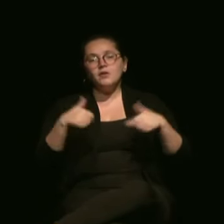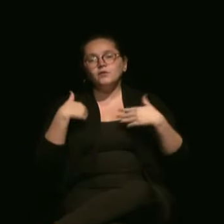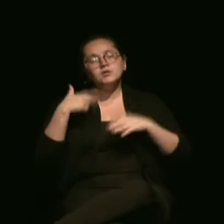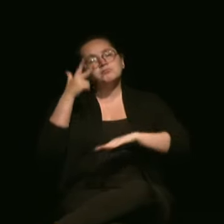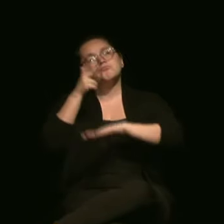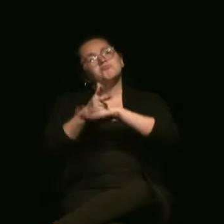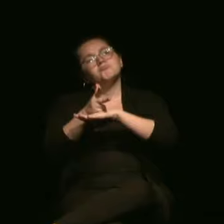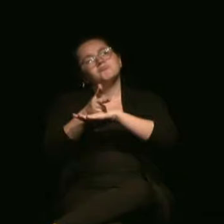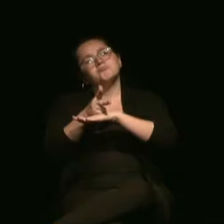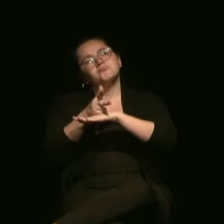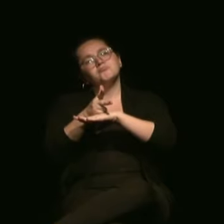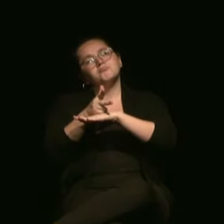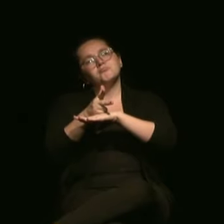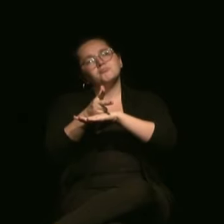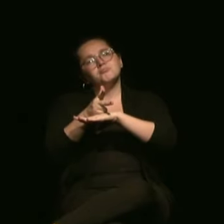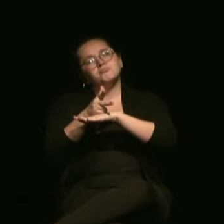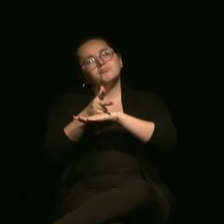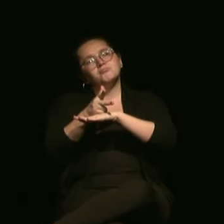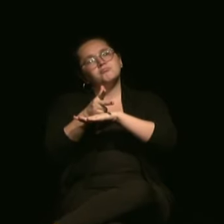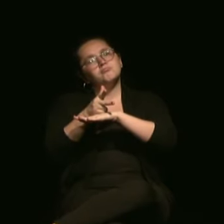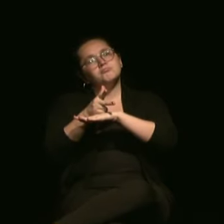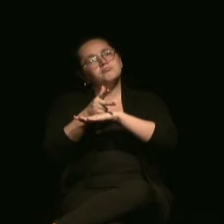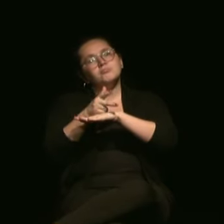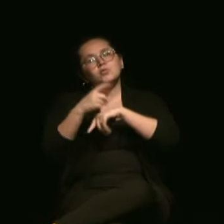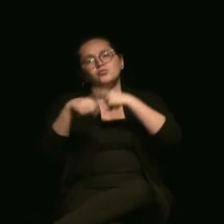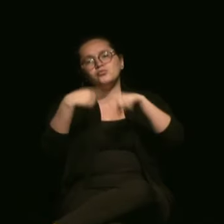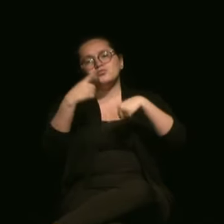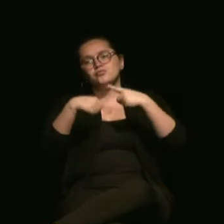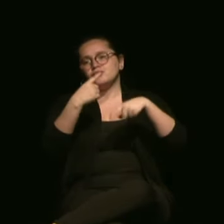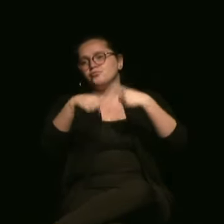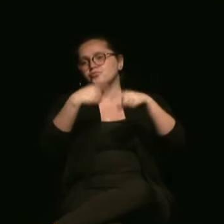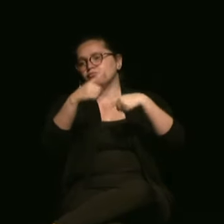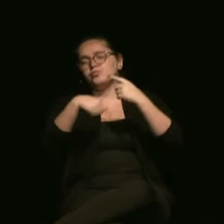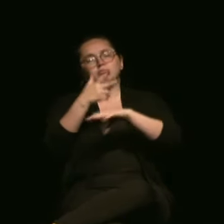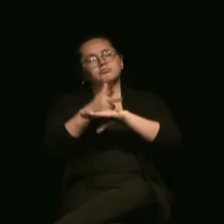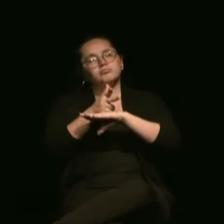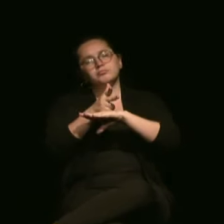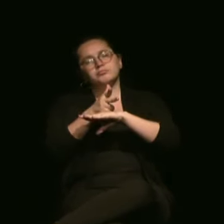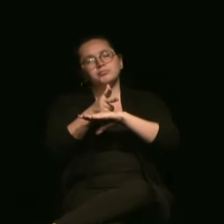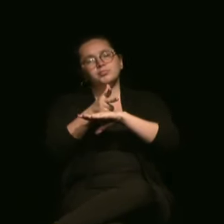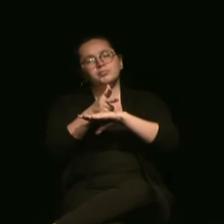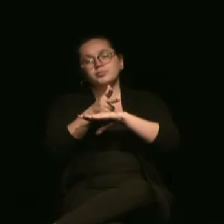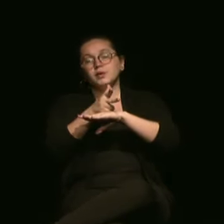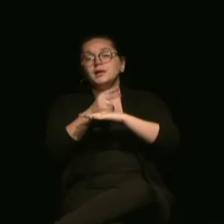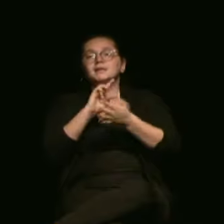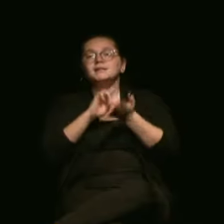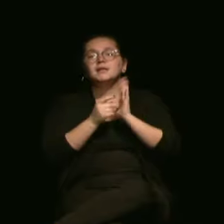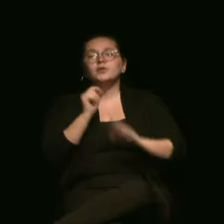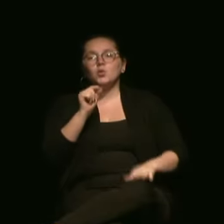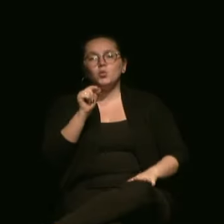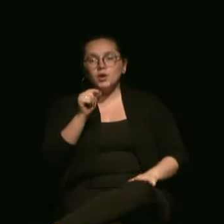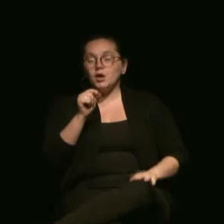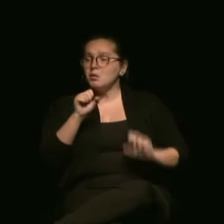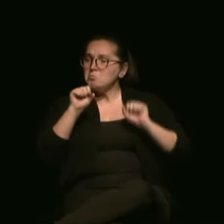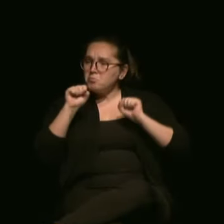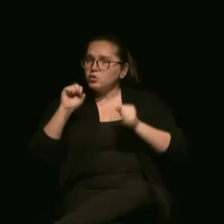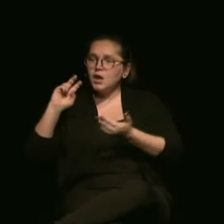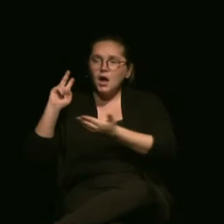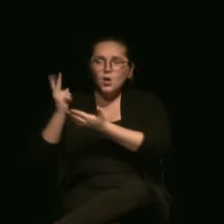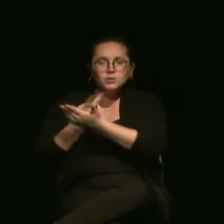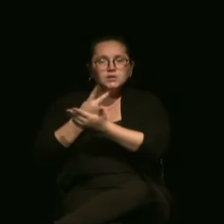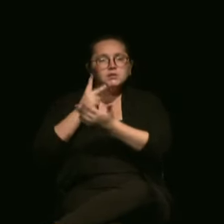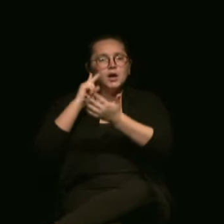câmera rodando. E a câmera rodando significa que as coisas podem acontecer enquanto